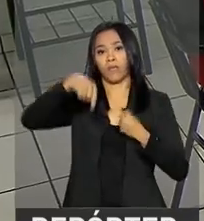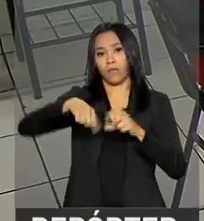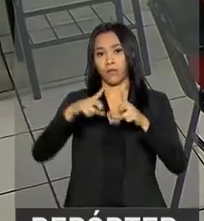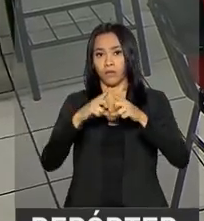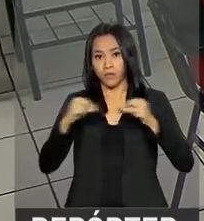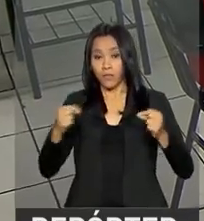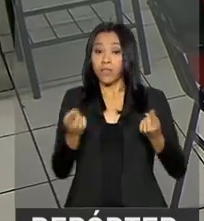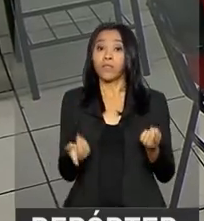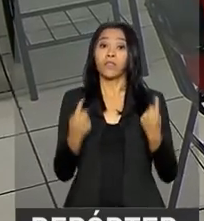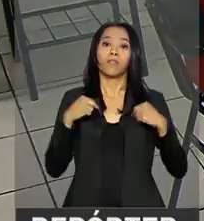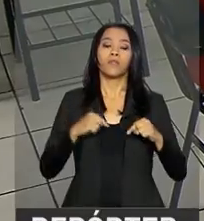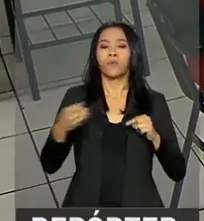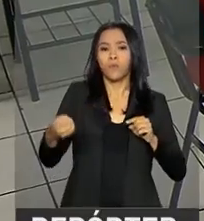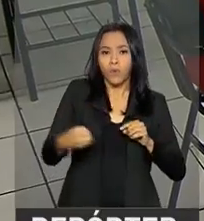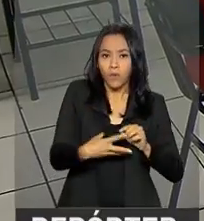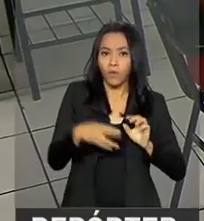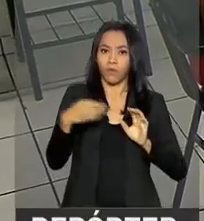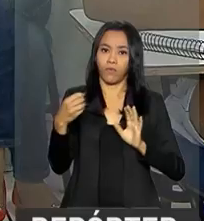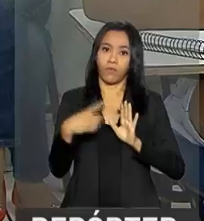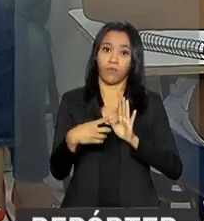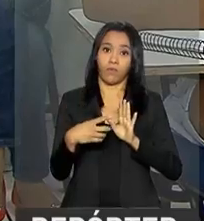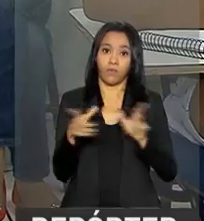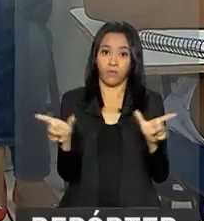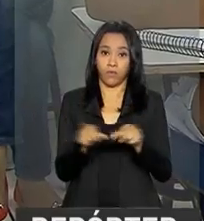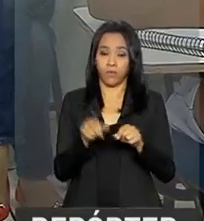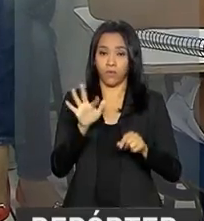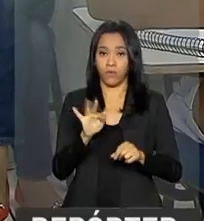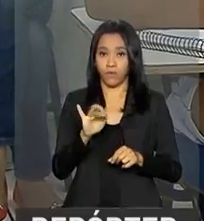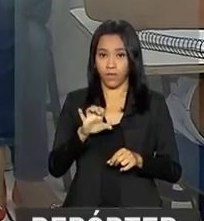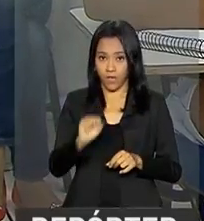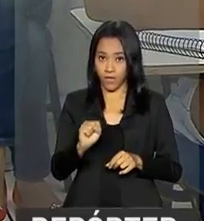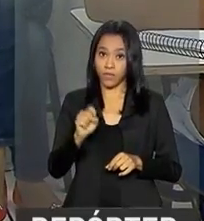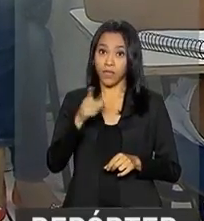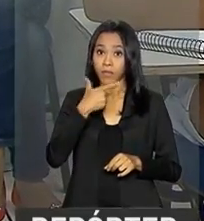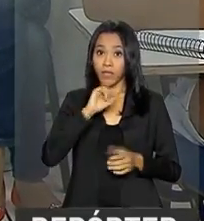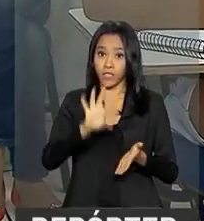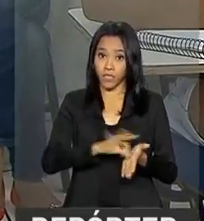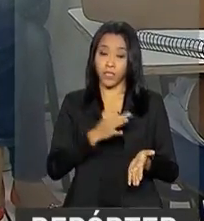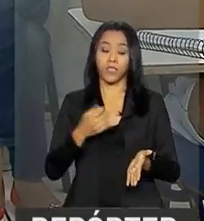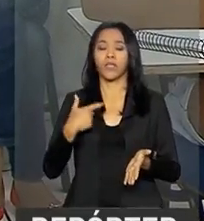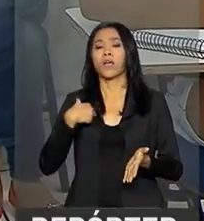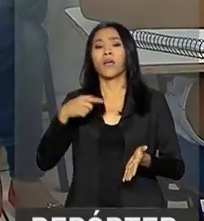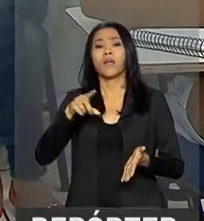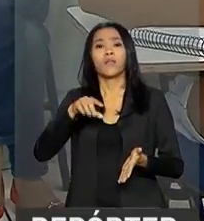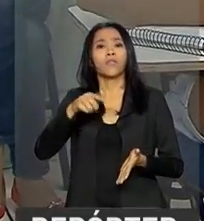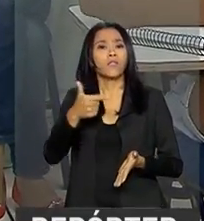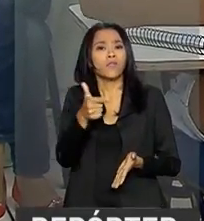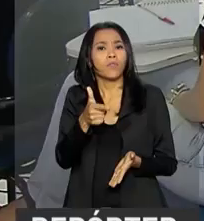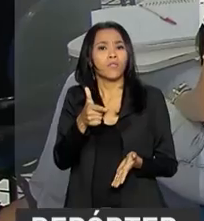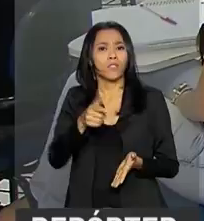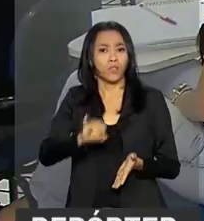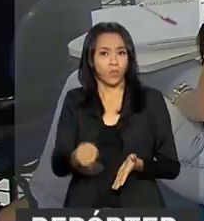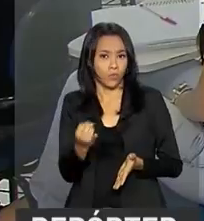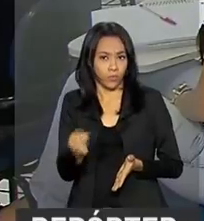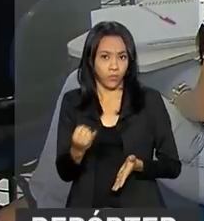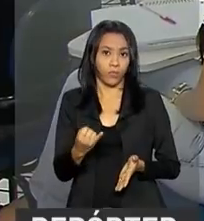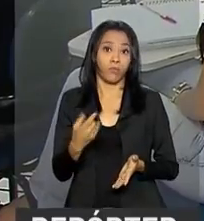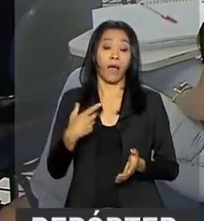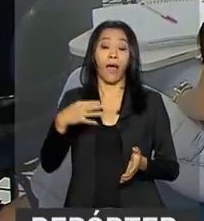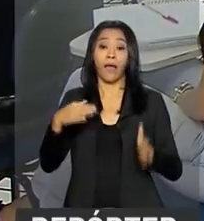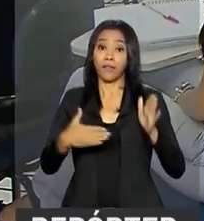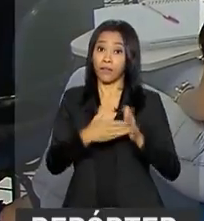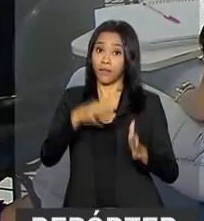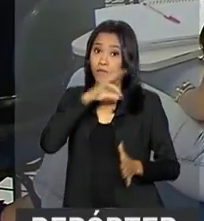fies é destinado a quem mais precisa não há juros para quem tem renda familiar de até três salários mínimos e o risco do financiamento